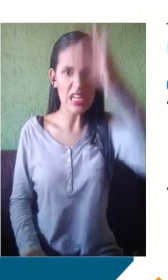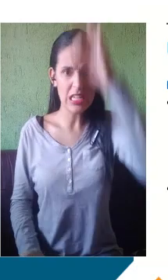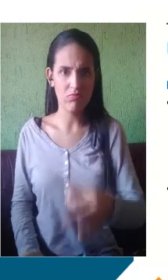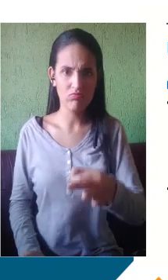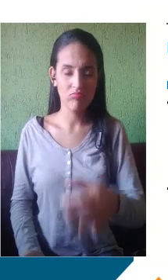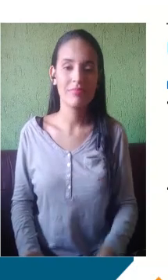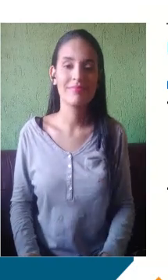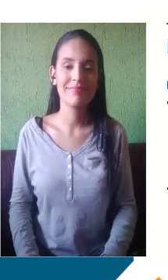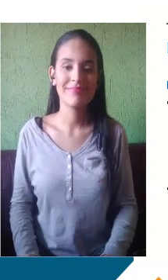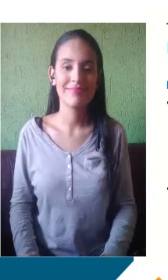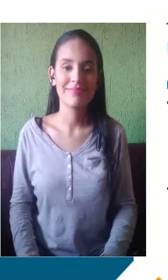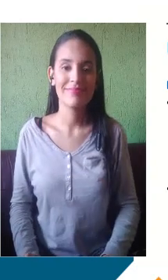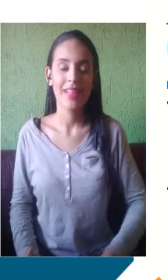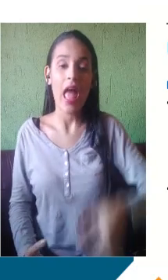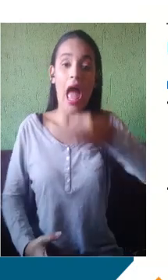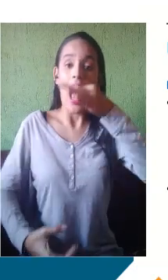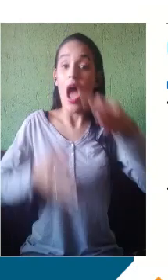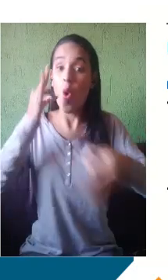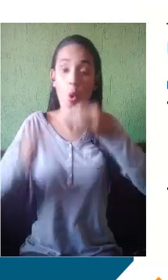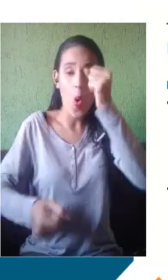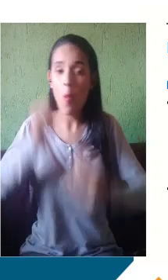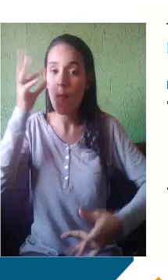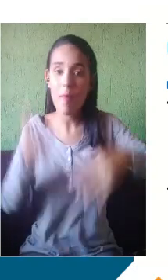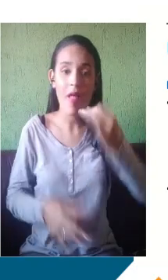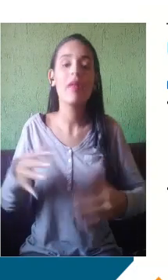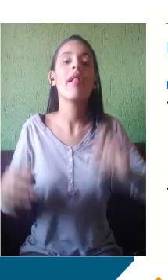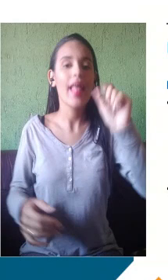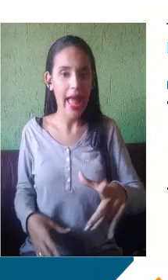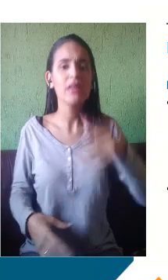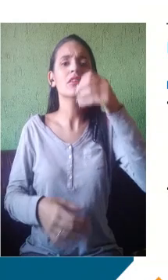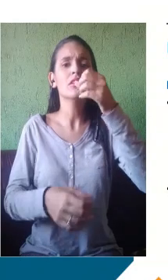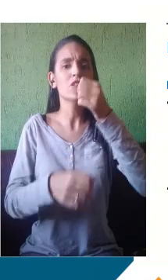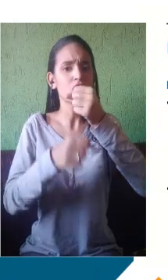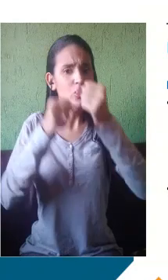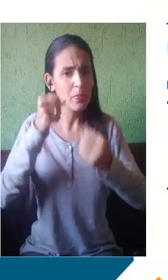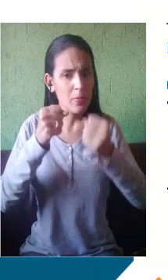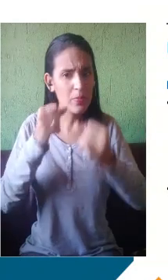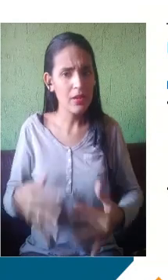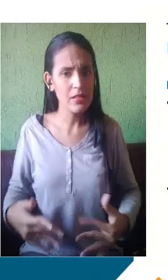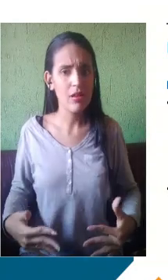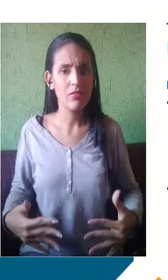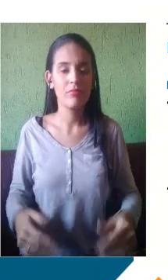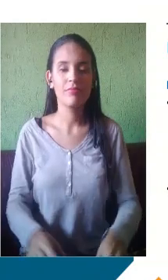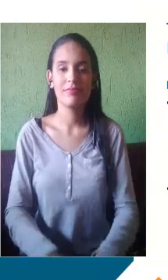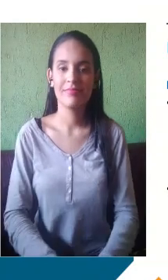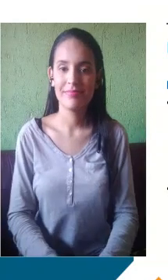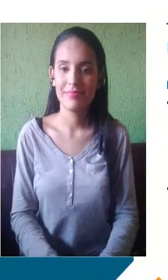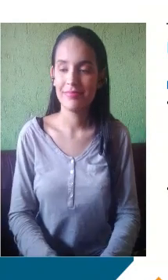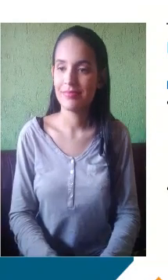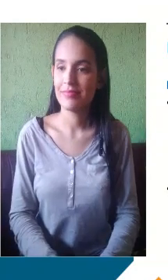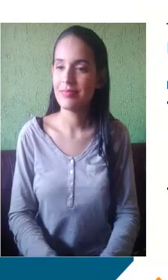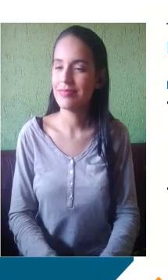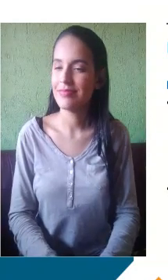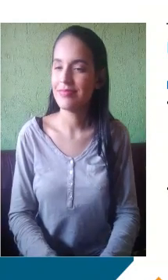assume diante do tema. Argumento, aquilo que sustenta, fundamenta a tese ou age num contexto de